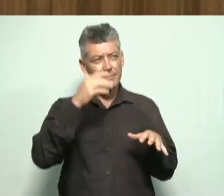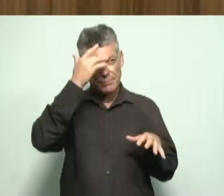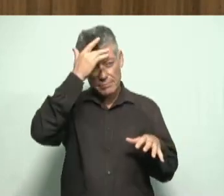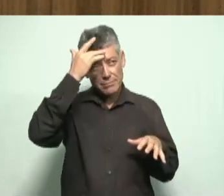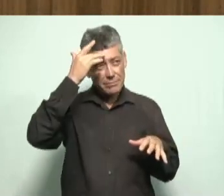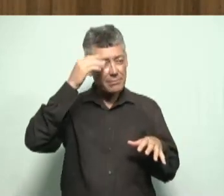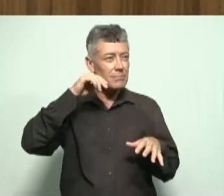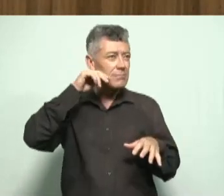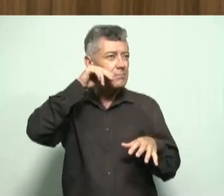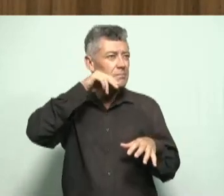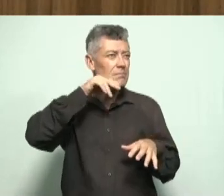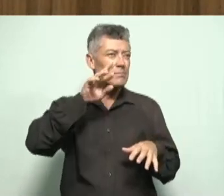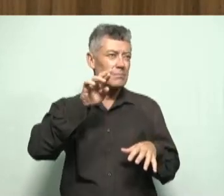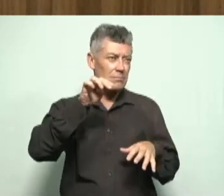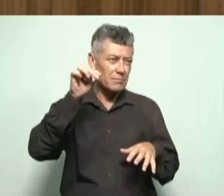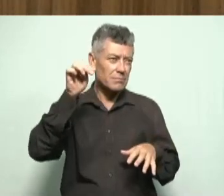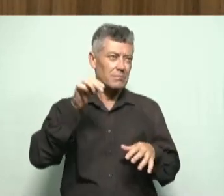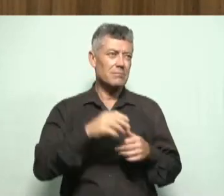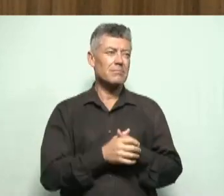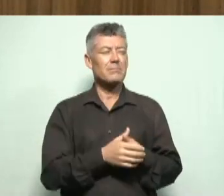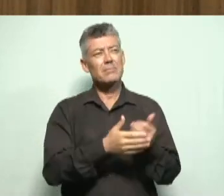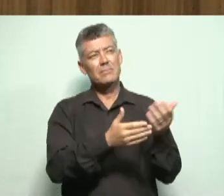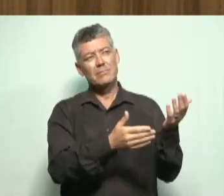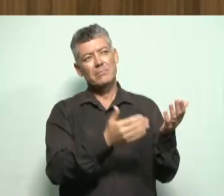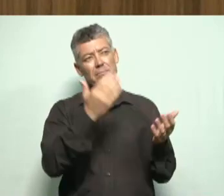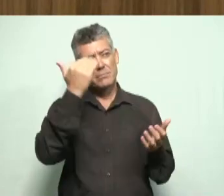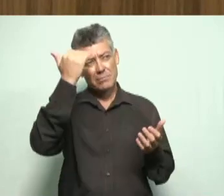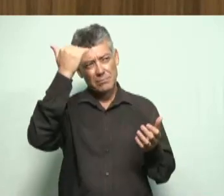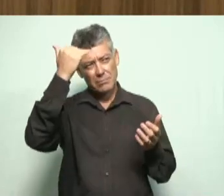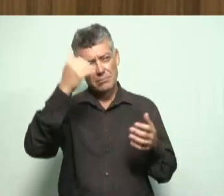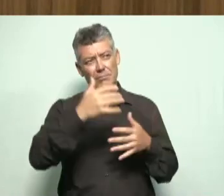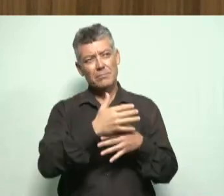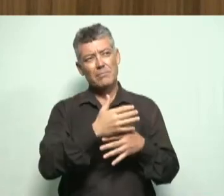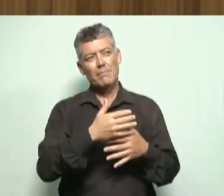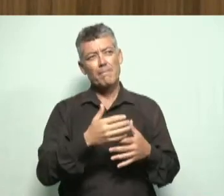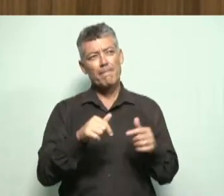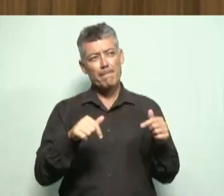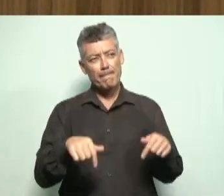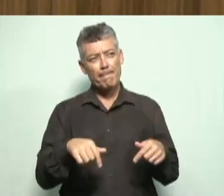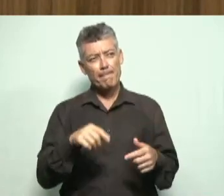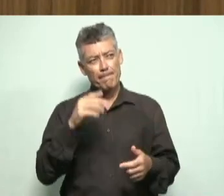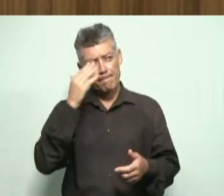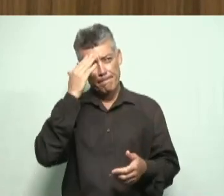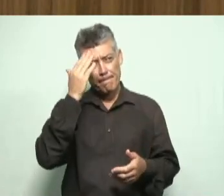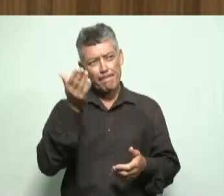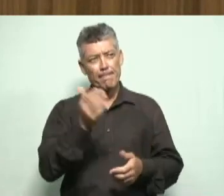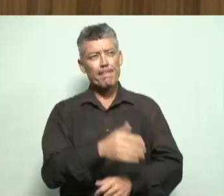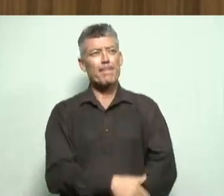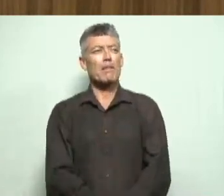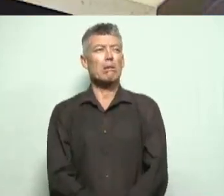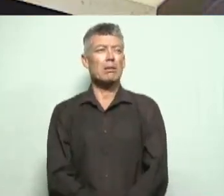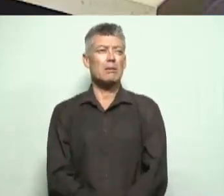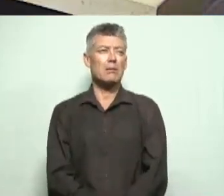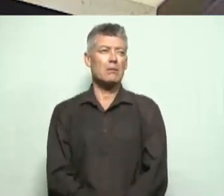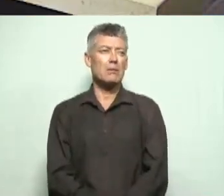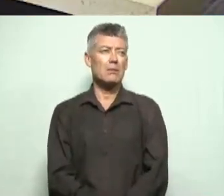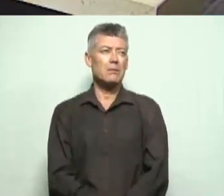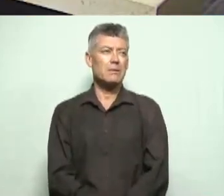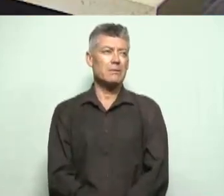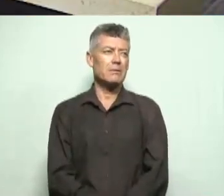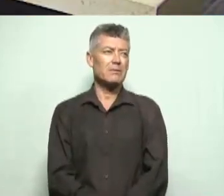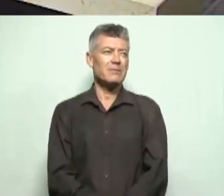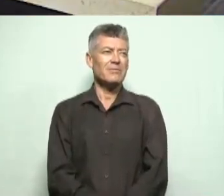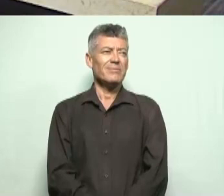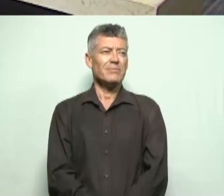Norte, o veja como o maior repentista que temos no nosso estado. Obrigado, senhor presidente. Passo ao segundo